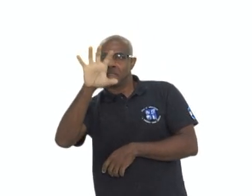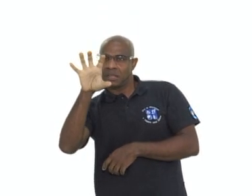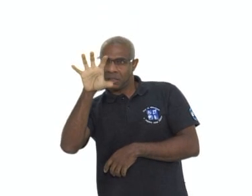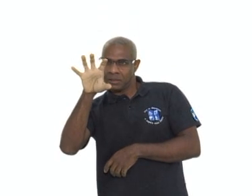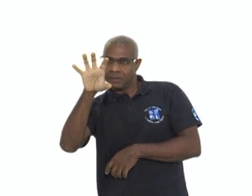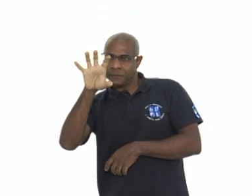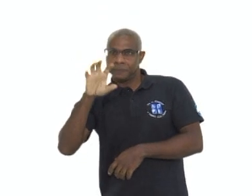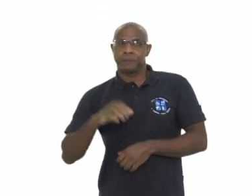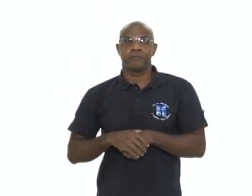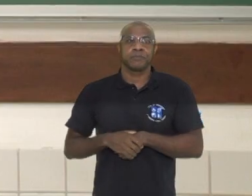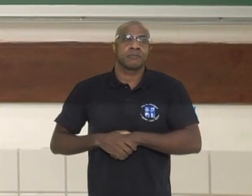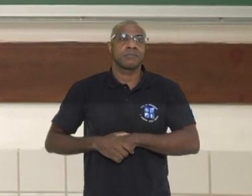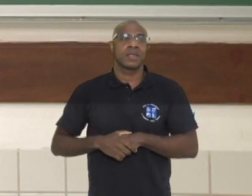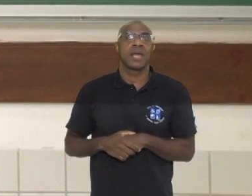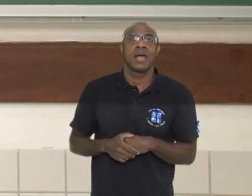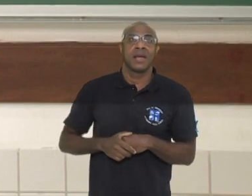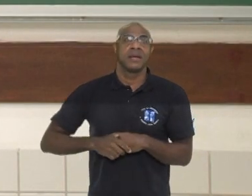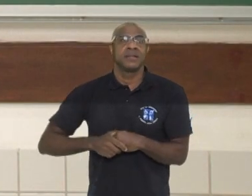bom?